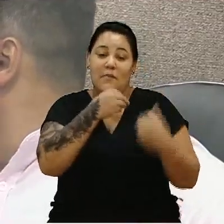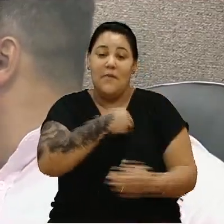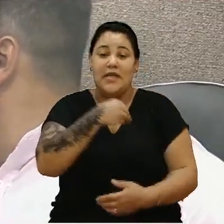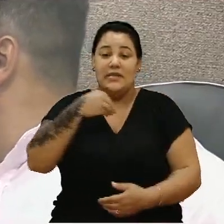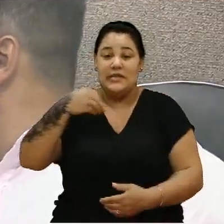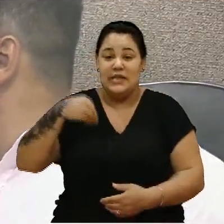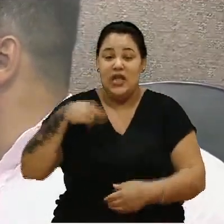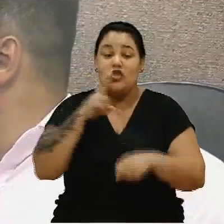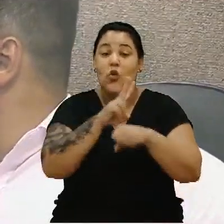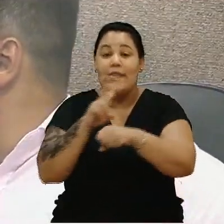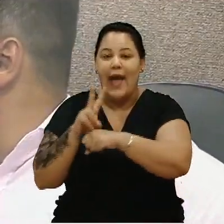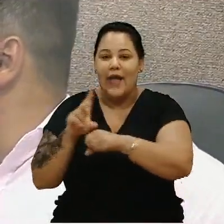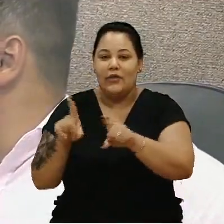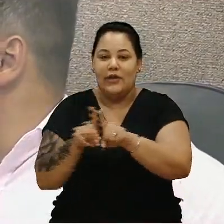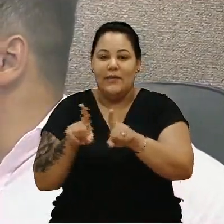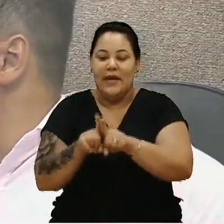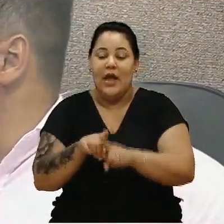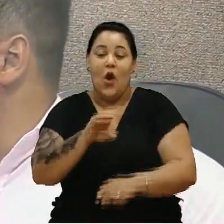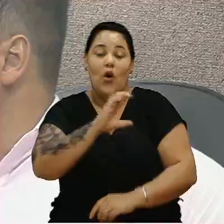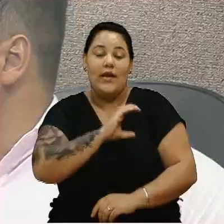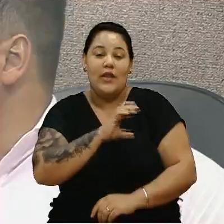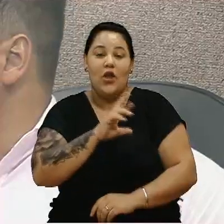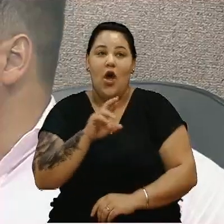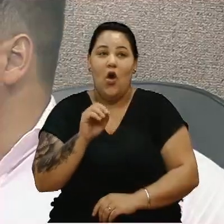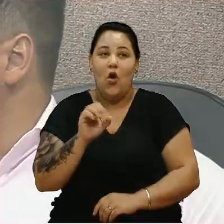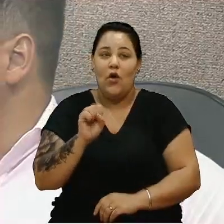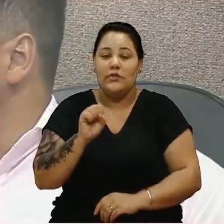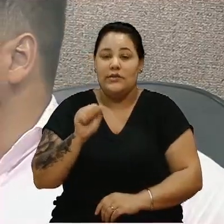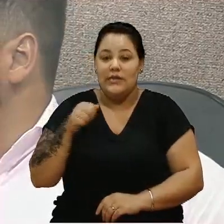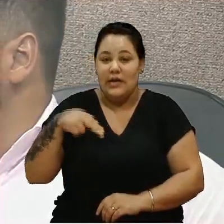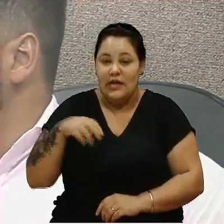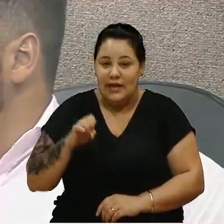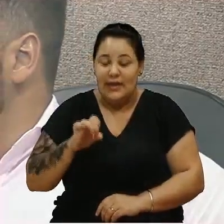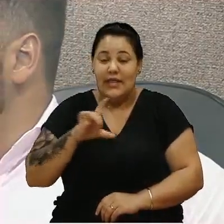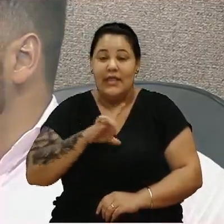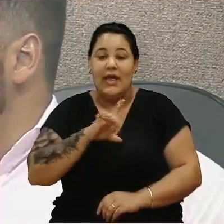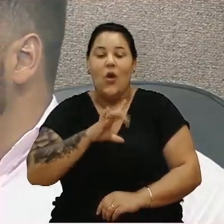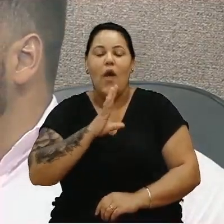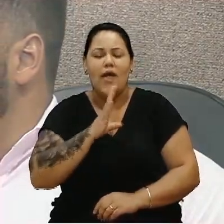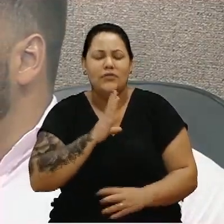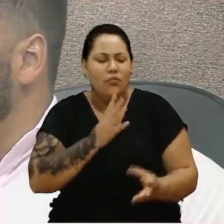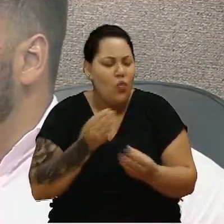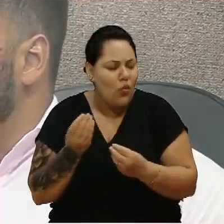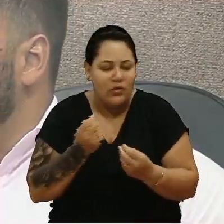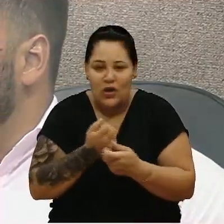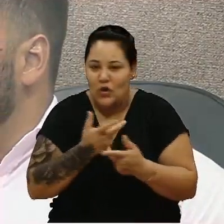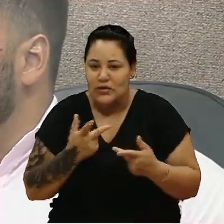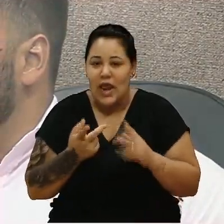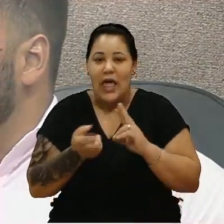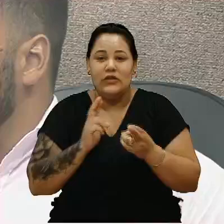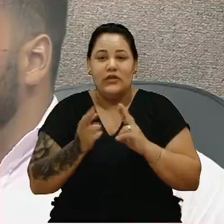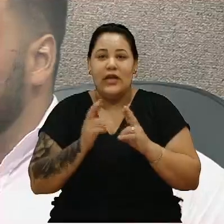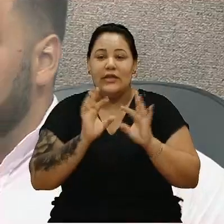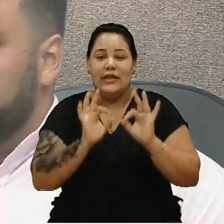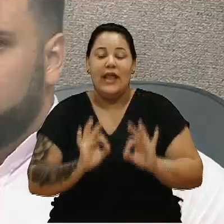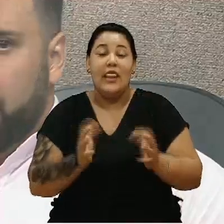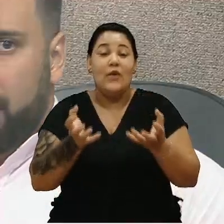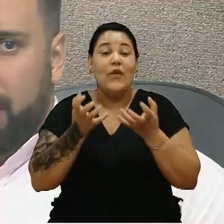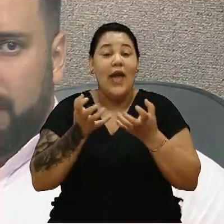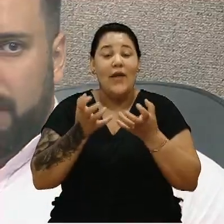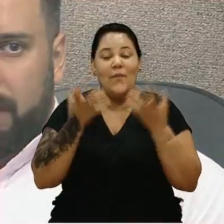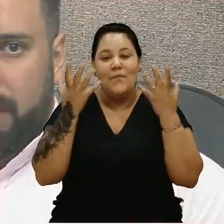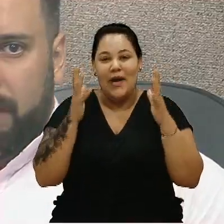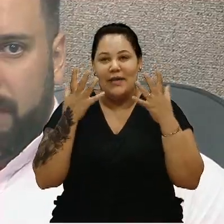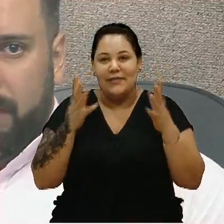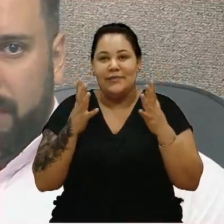espaço, da coordenadora, da Rosane, que tem um conhecimento muito grande em relação a isso. Então, quero parabenizar. O